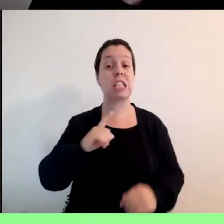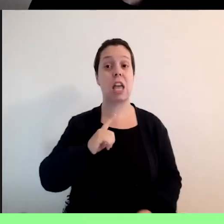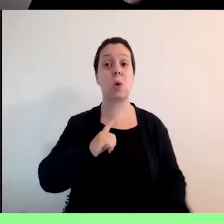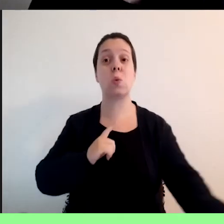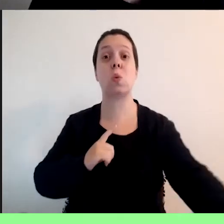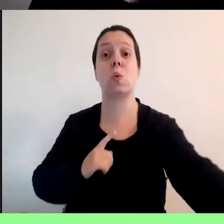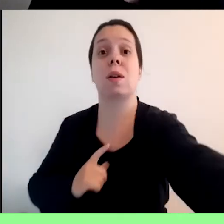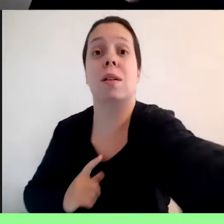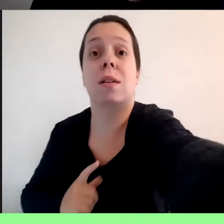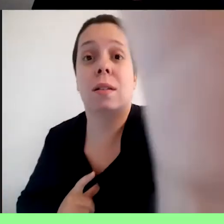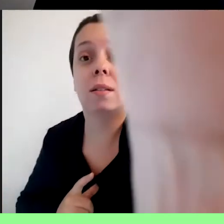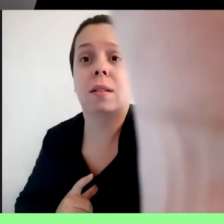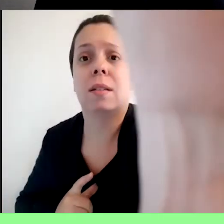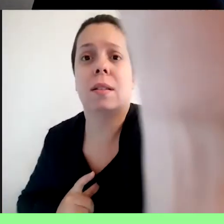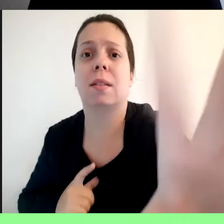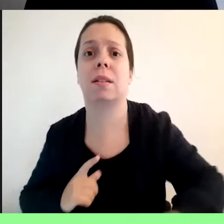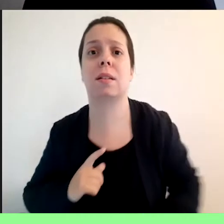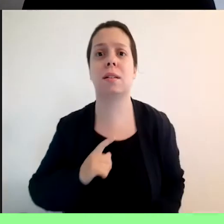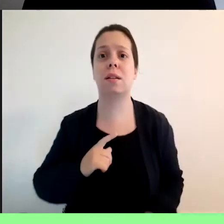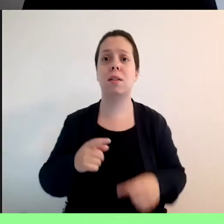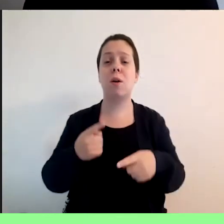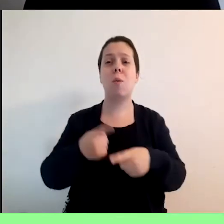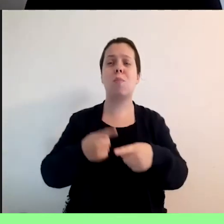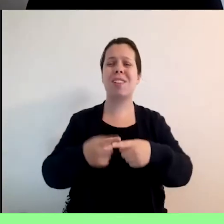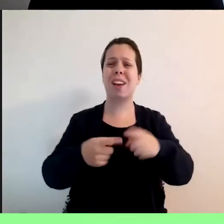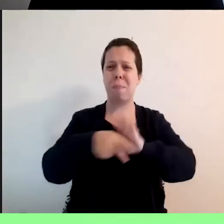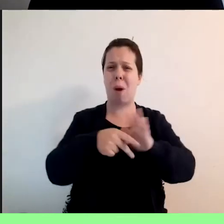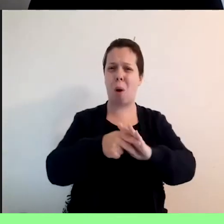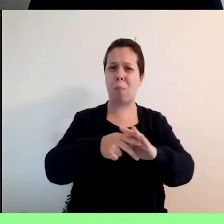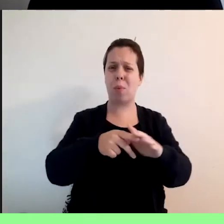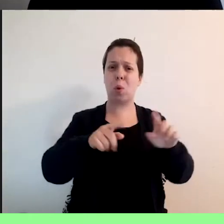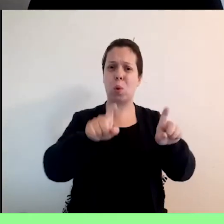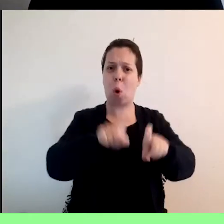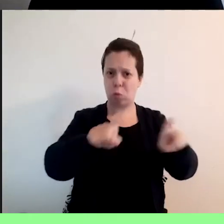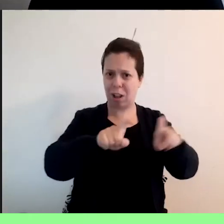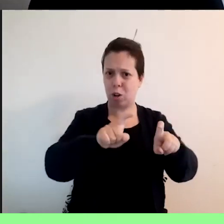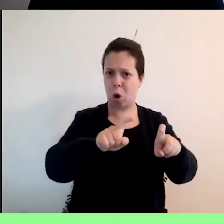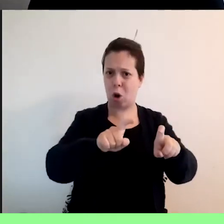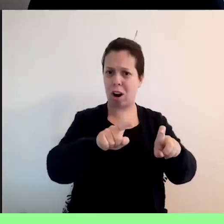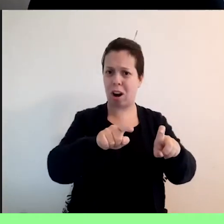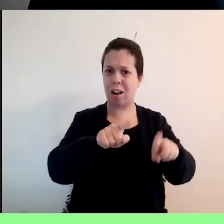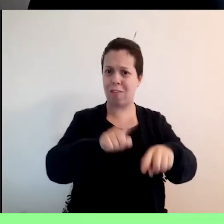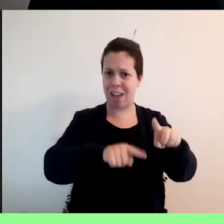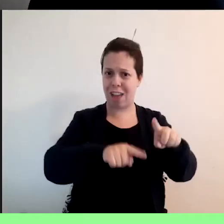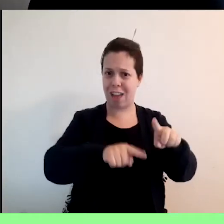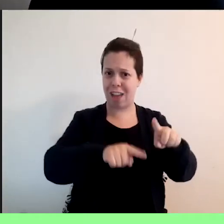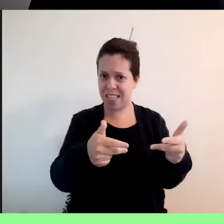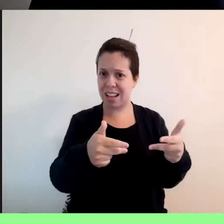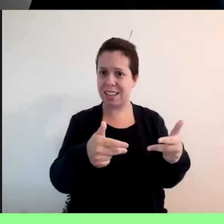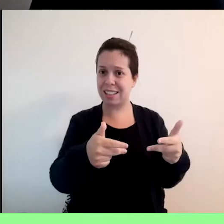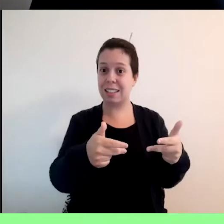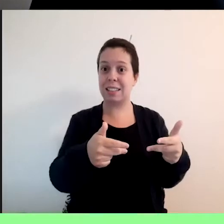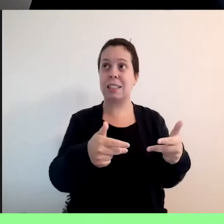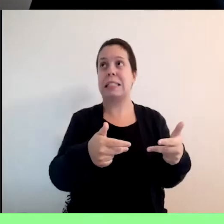as próprias ferramentas de desktop não me oferecem toda essa